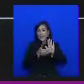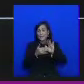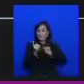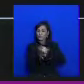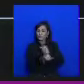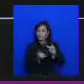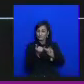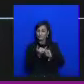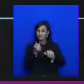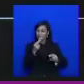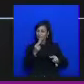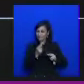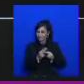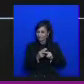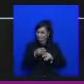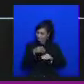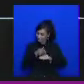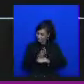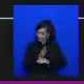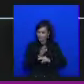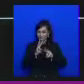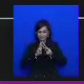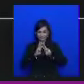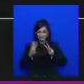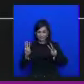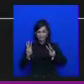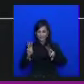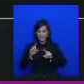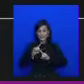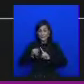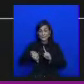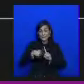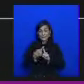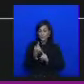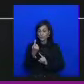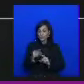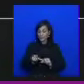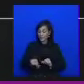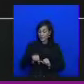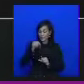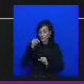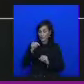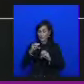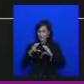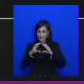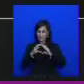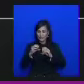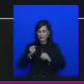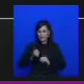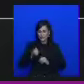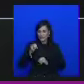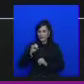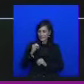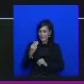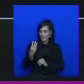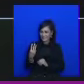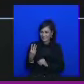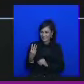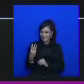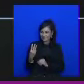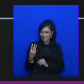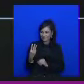via os canais eletrônicos das loterias Caixa. Mais uma bola sorteada, 03, bola 03.